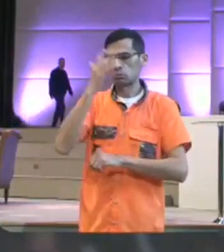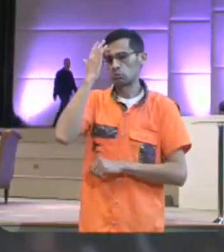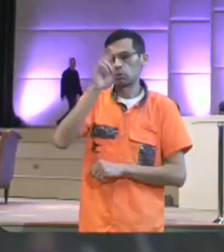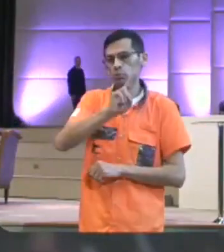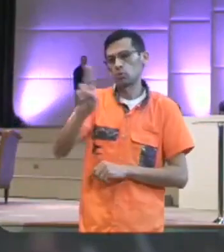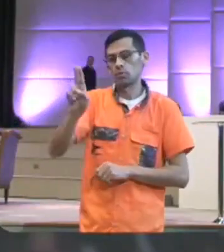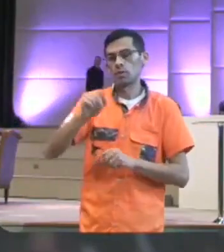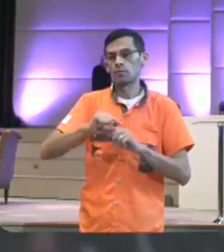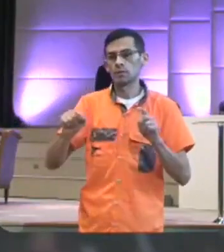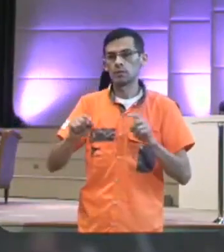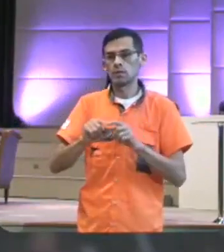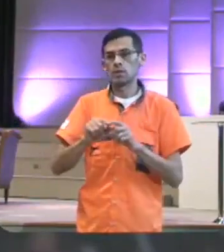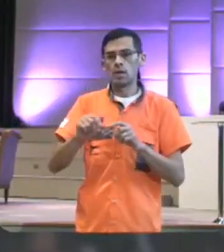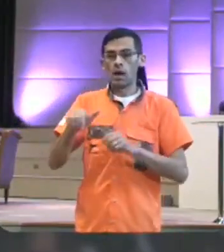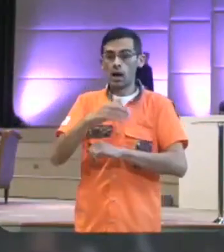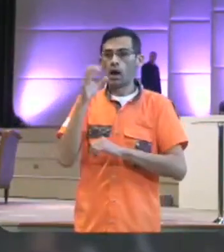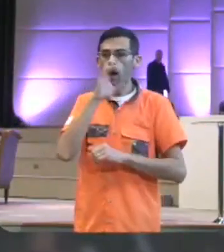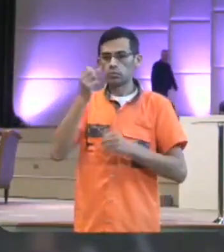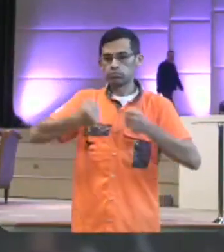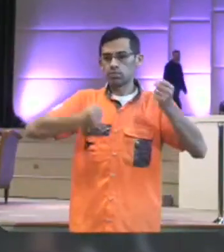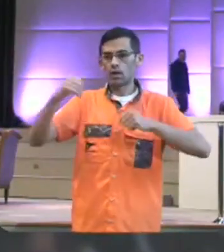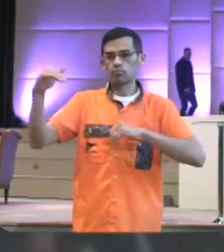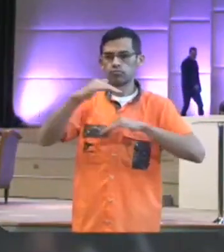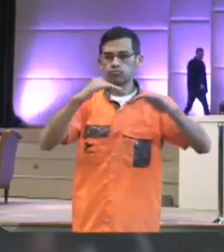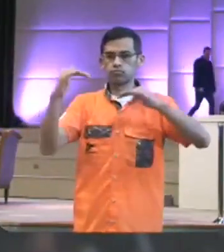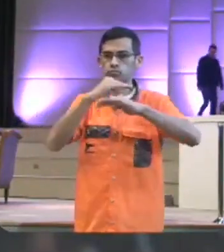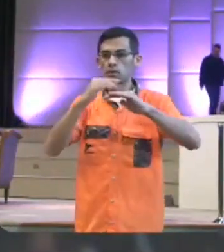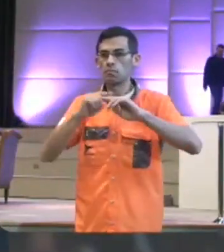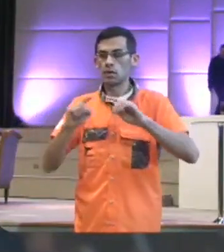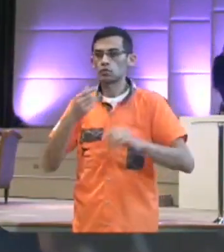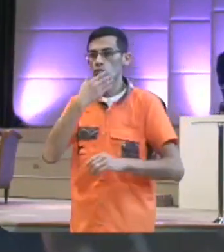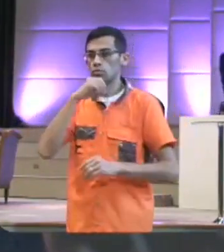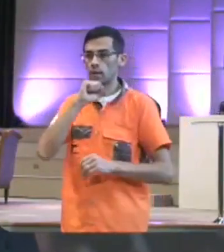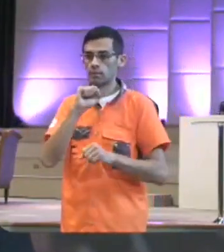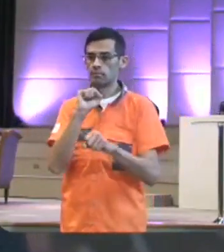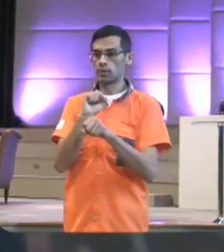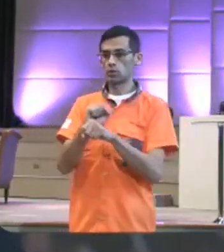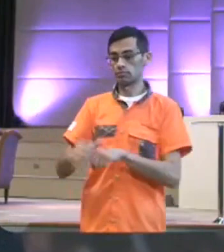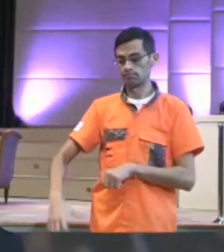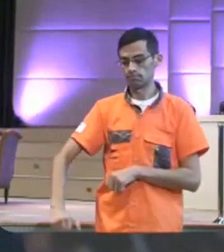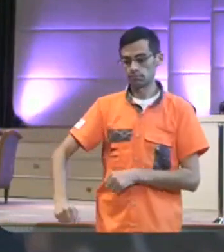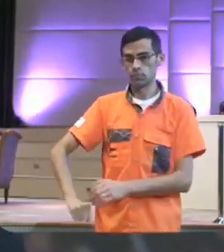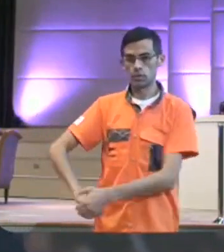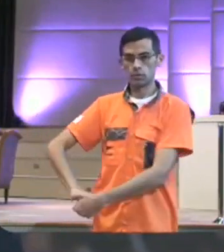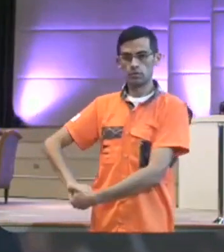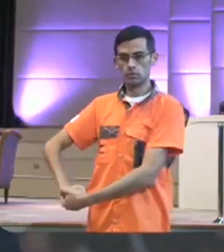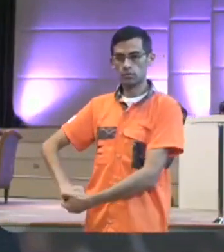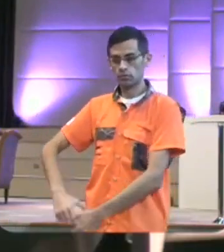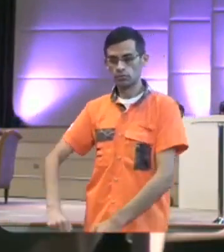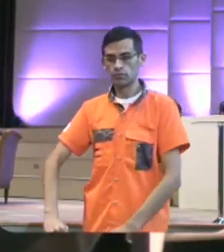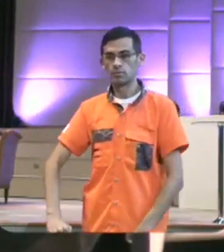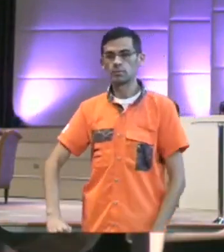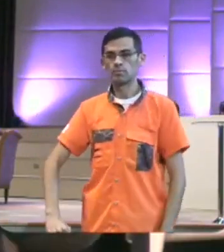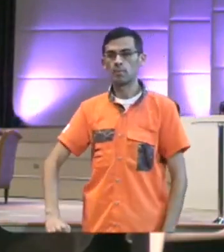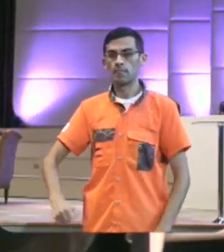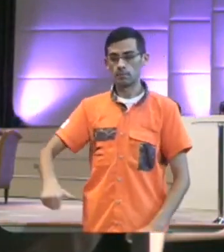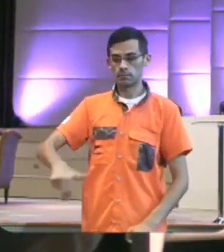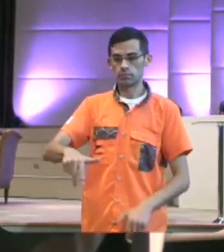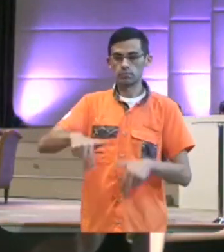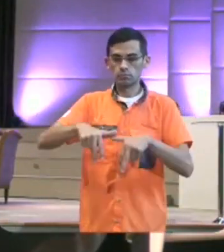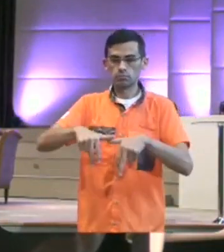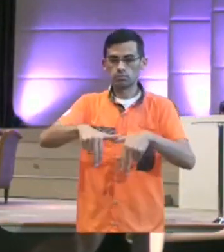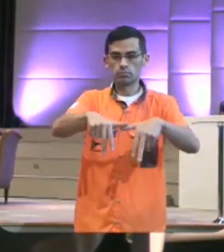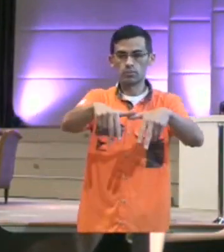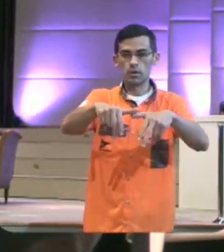o nome da rua, mas a rua era bem movimentada. E o papai parou, segurou firme na mão da garotinha para